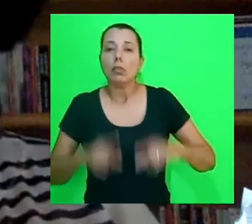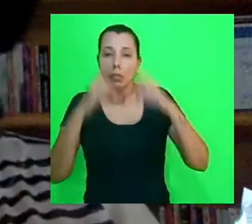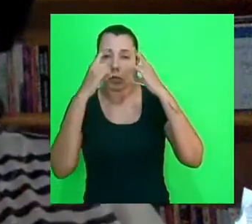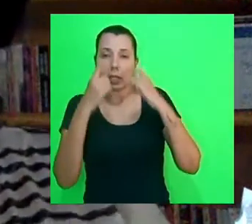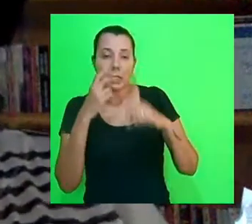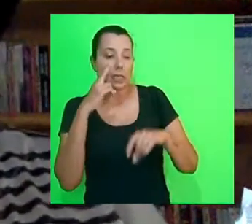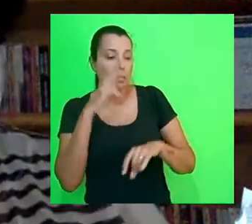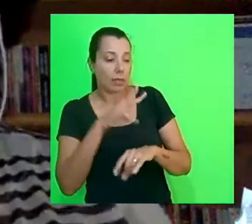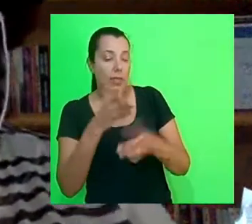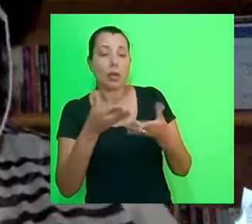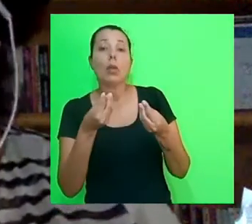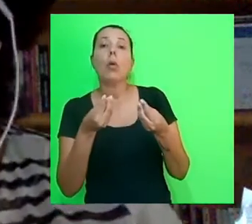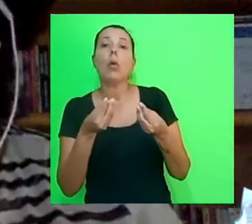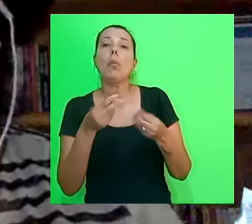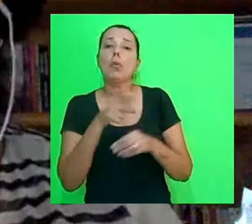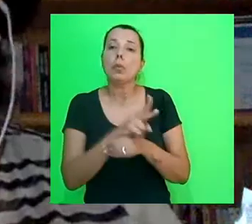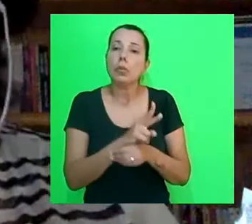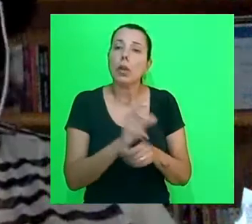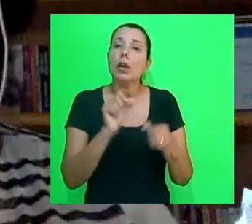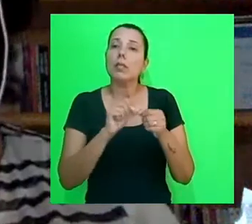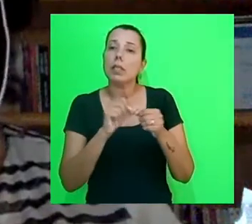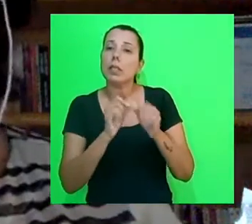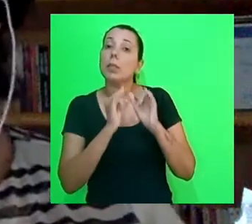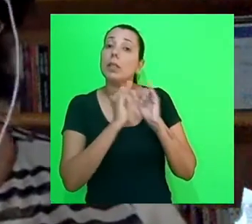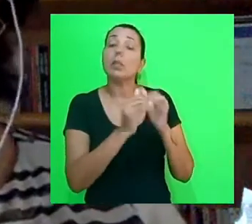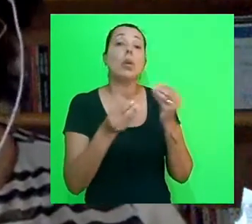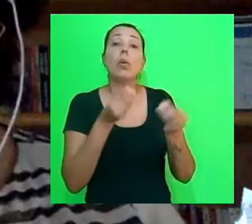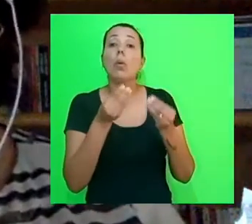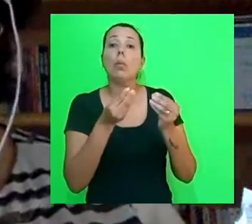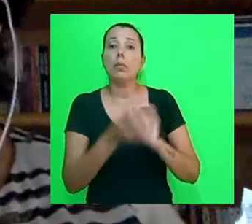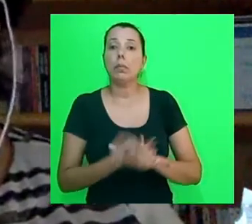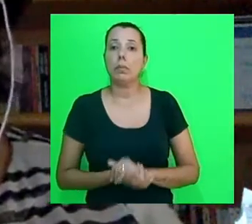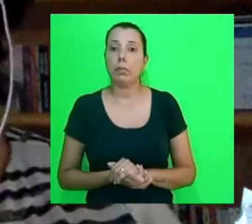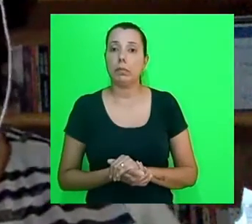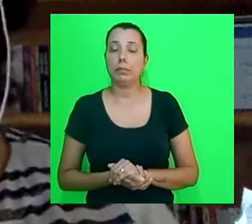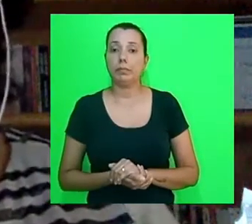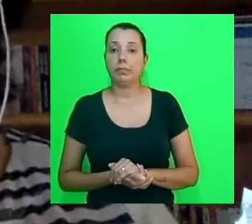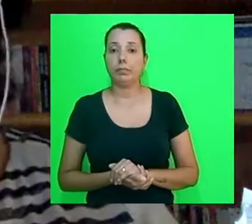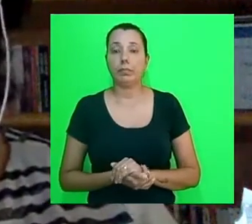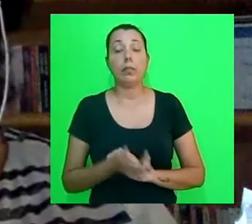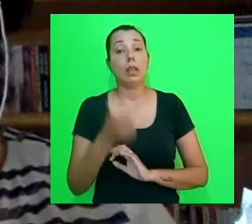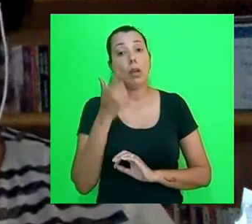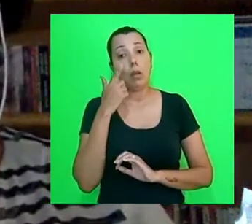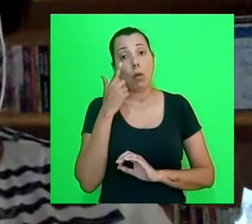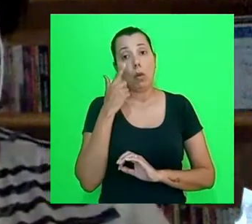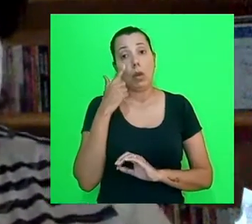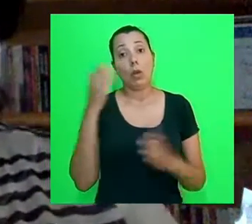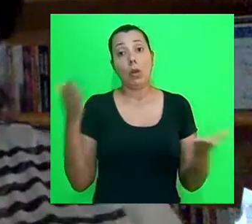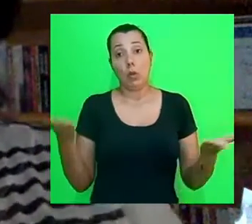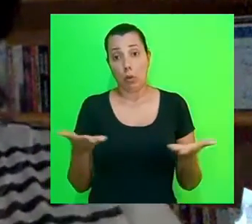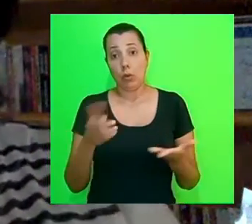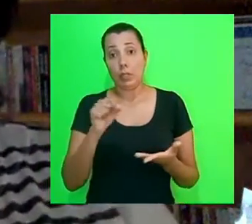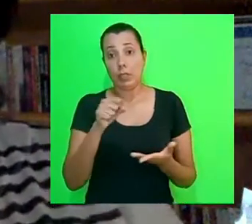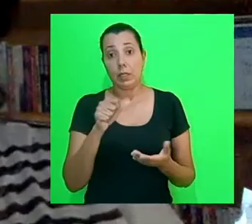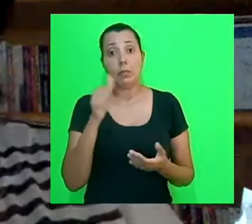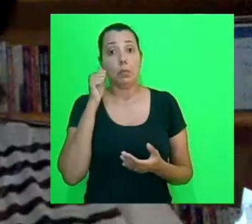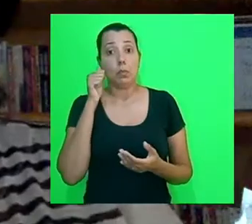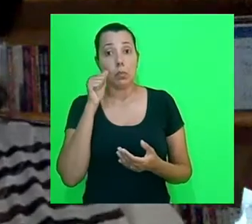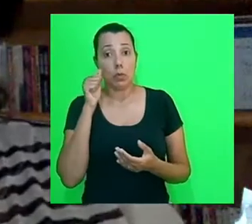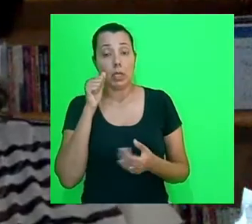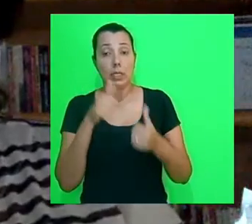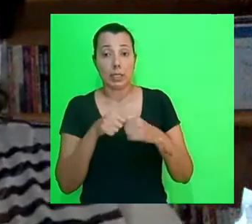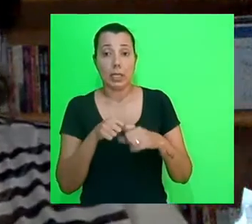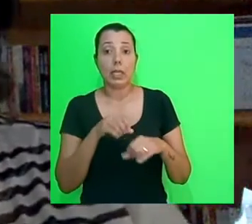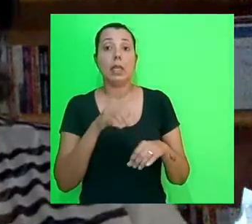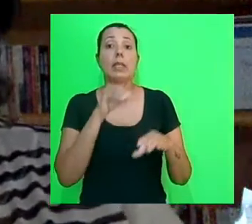da denúncia. Porque muitas vezes ele está controlando a senha do celular, ele está muito próximo para que ela possa fazer a denúncia. Então,